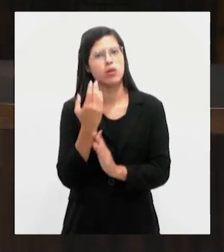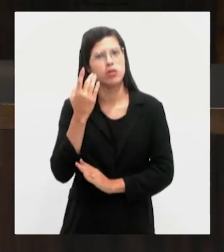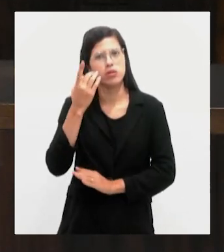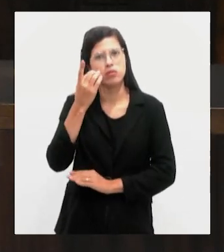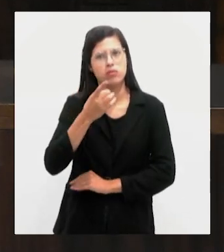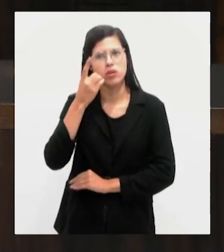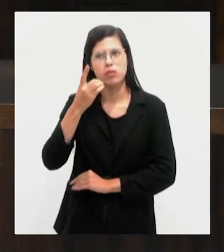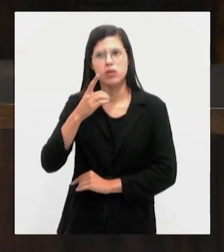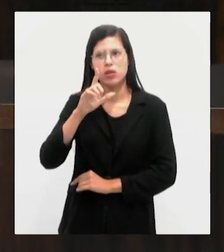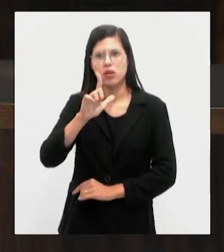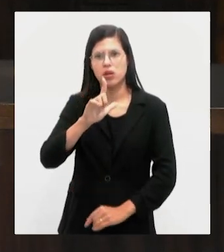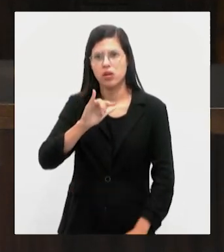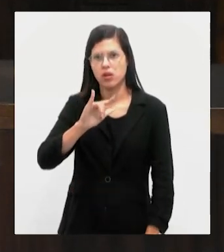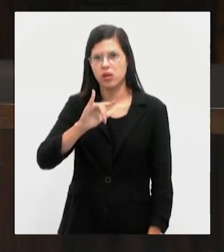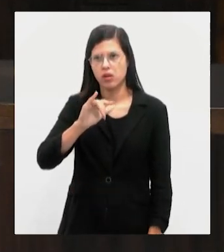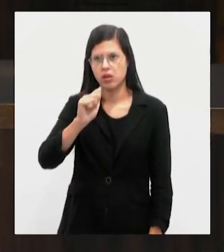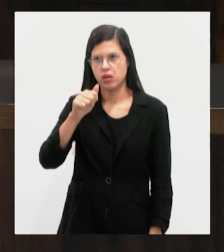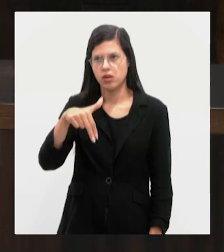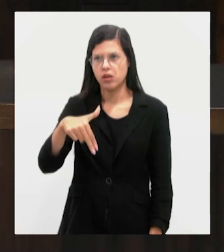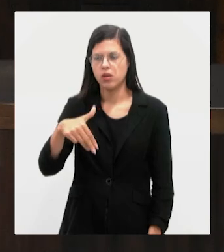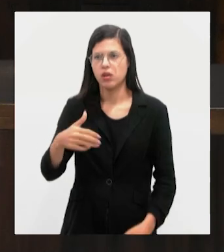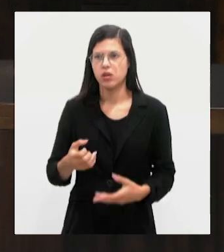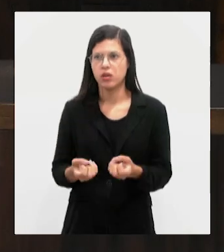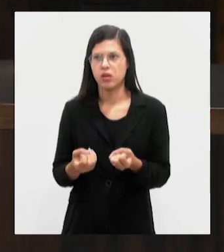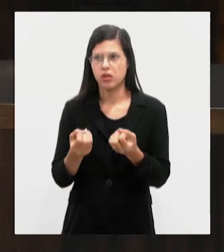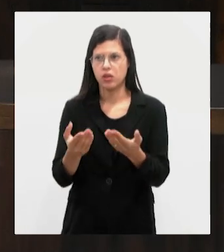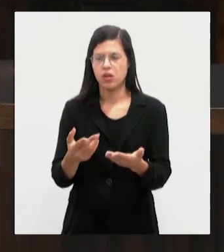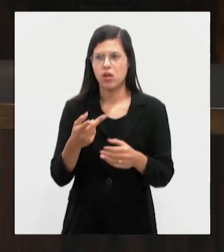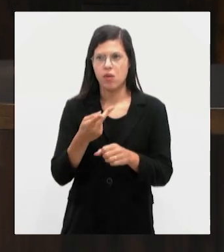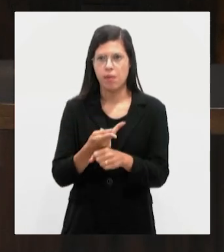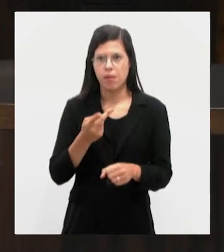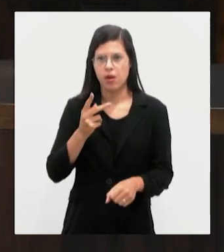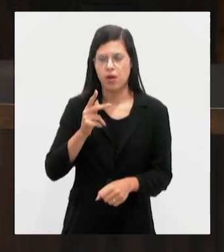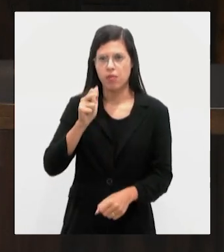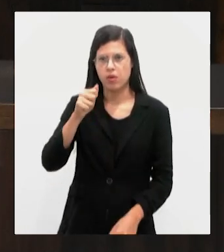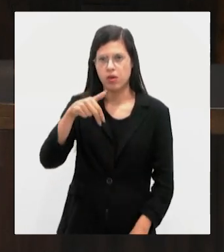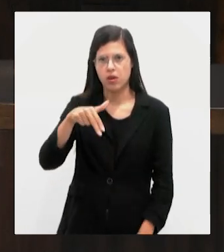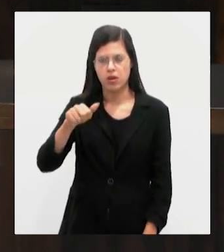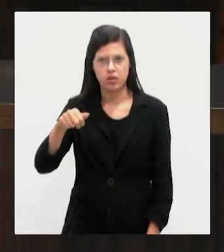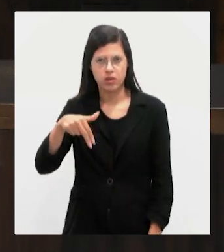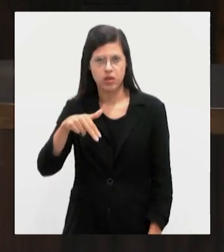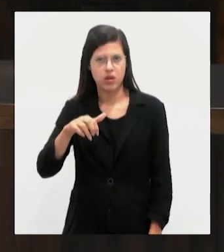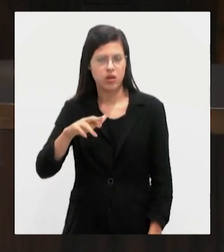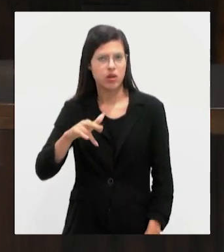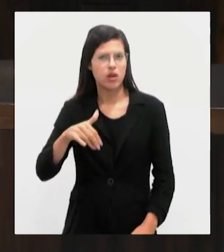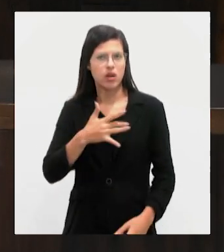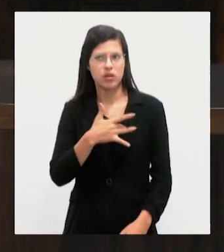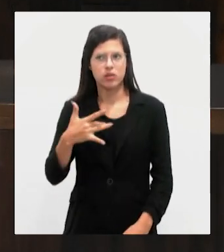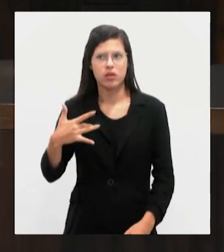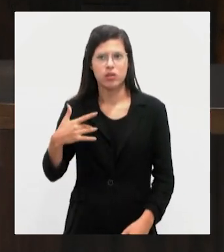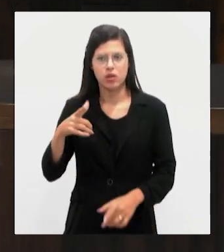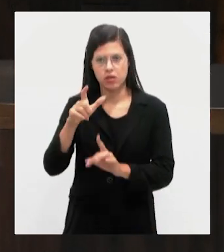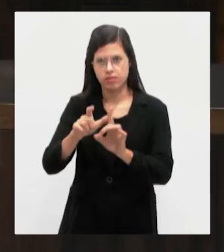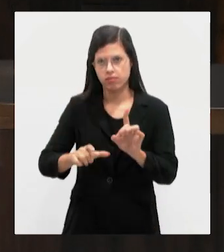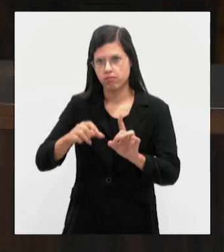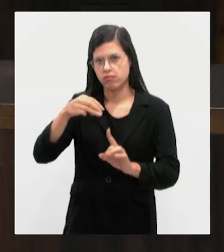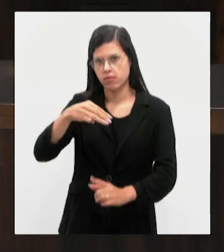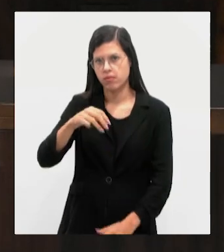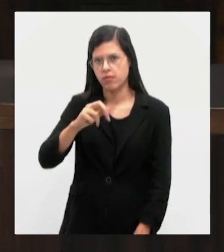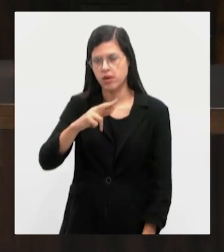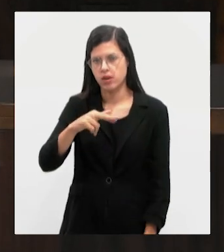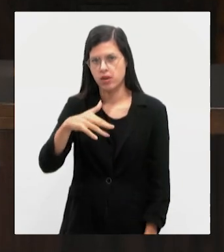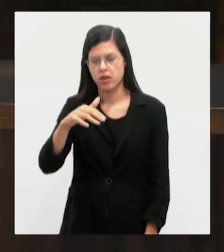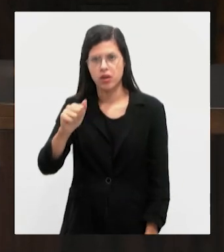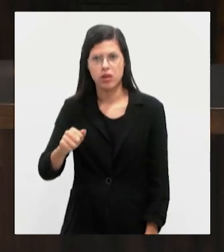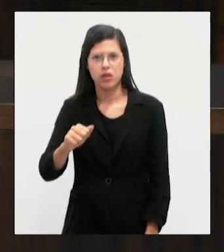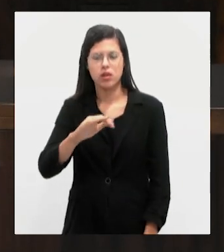da deputada Lilian Bering, que concede o prêmio Ana Nery da Saúde à ilustríssima senhora Maria da Glória do